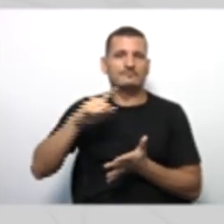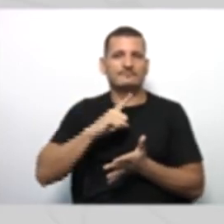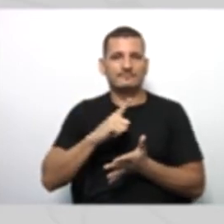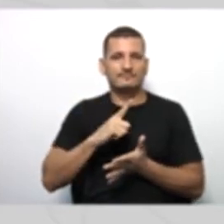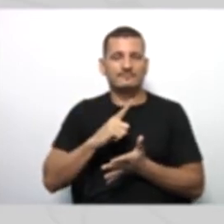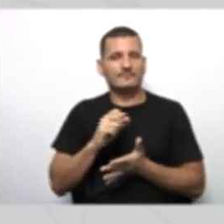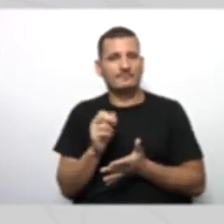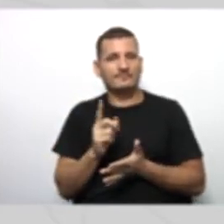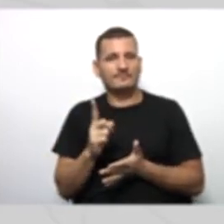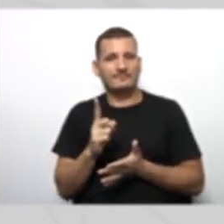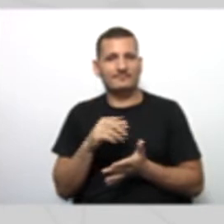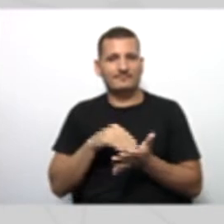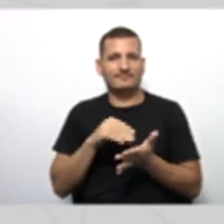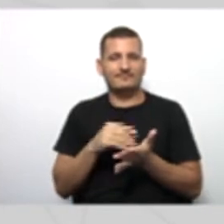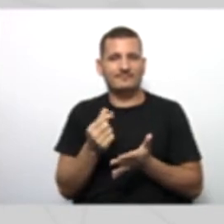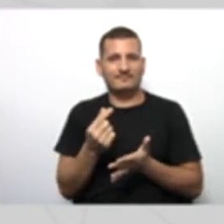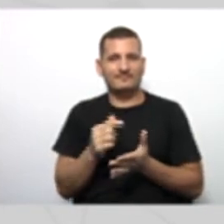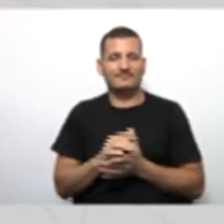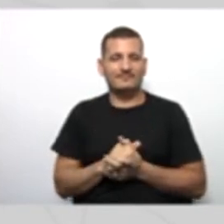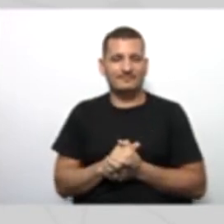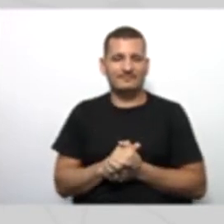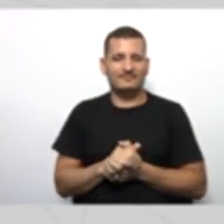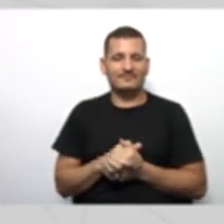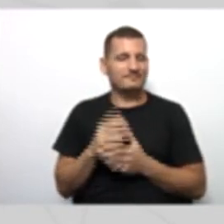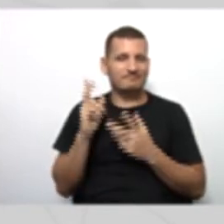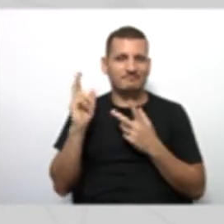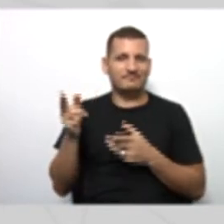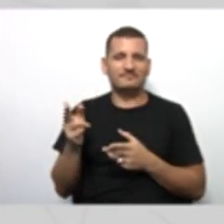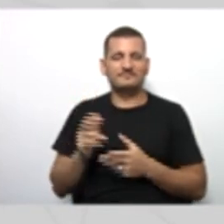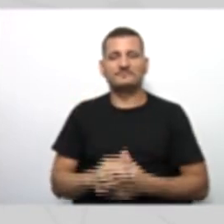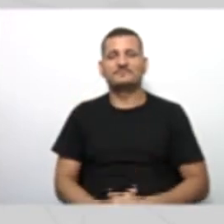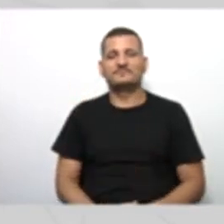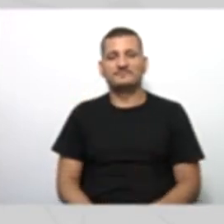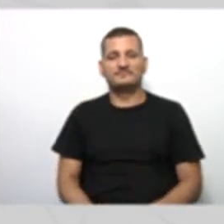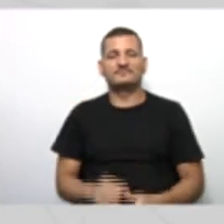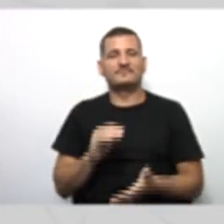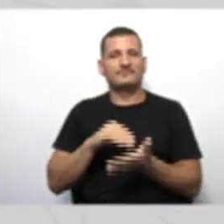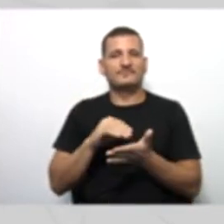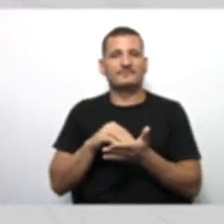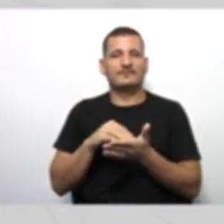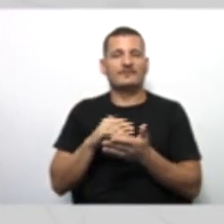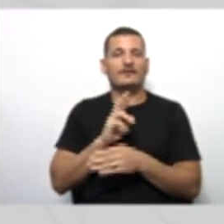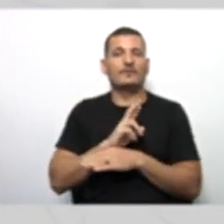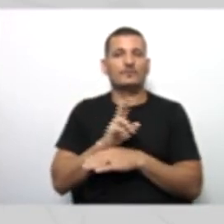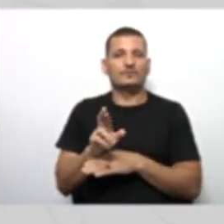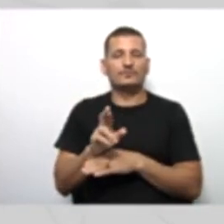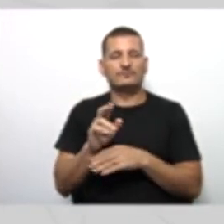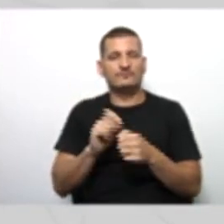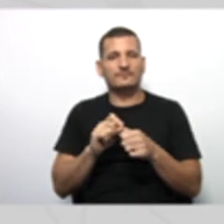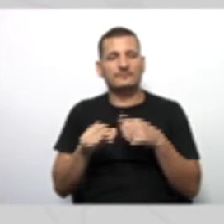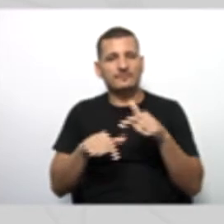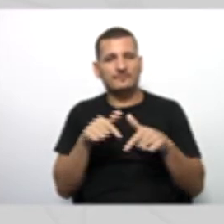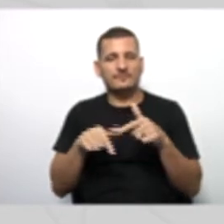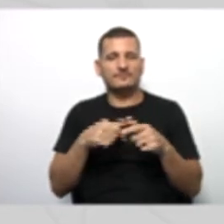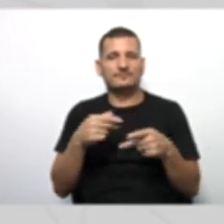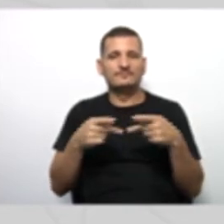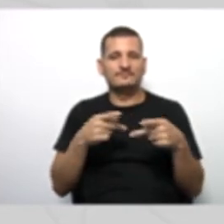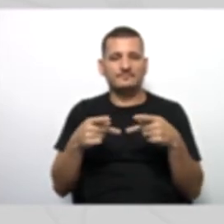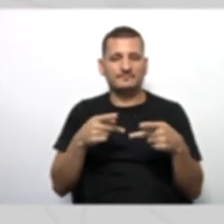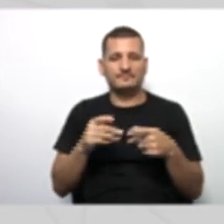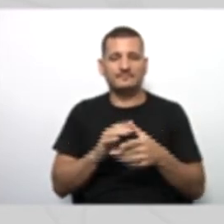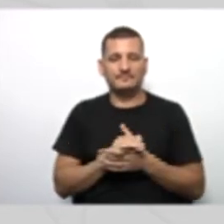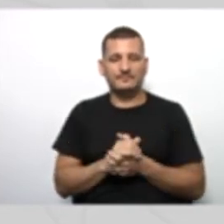do impacto e probabilidade. Então, um risco com impacto alto, crítico, aliás, impacto crítico,